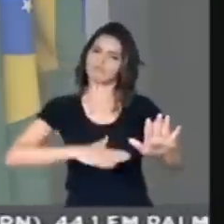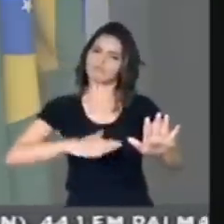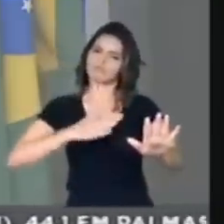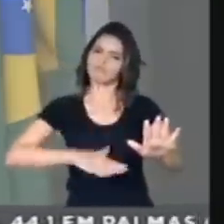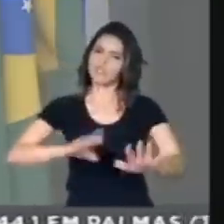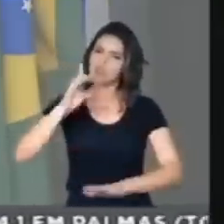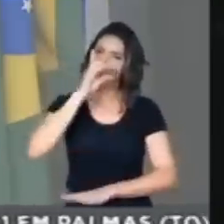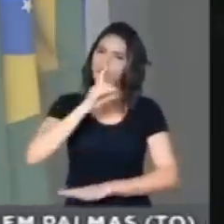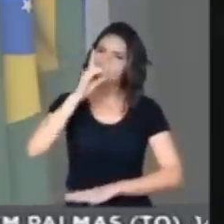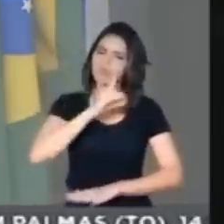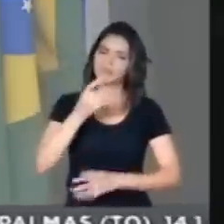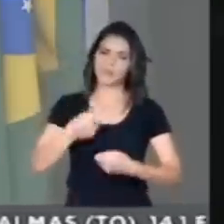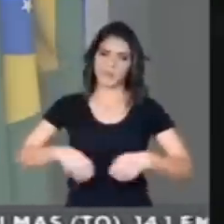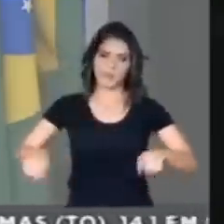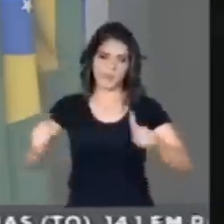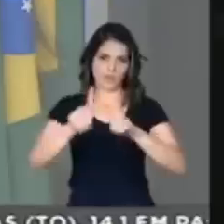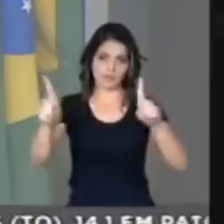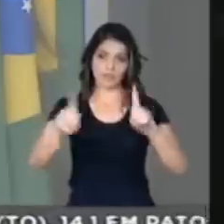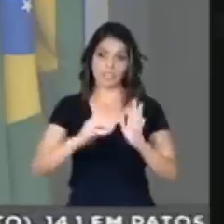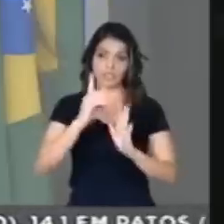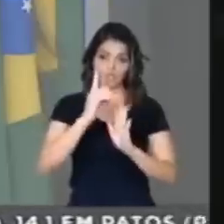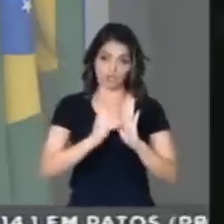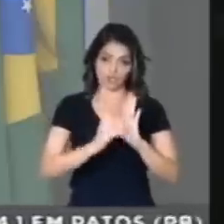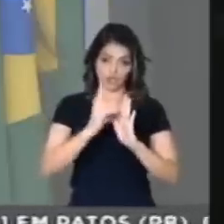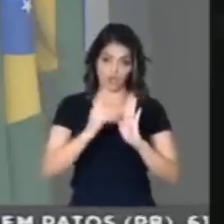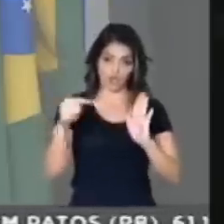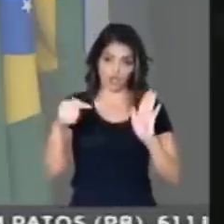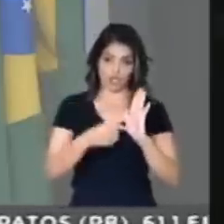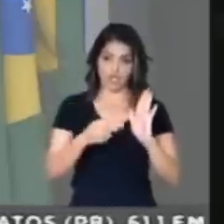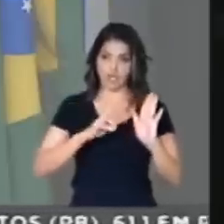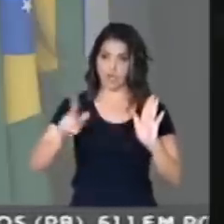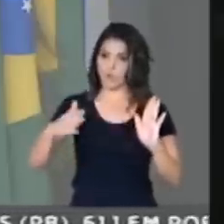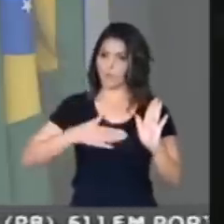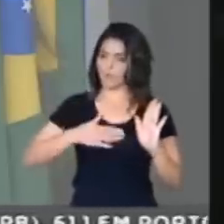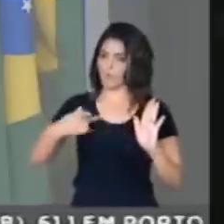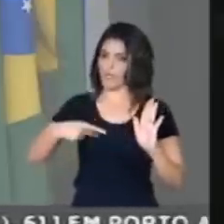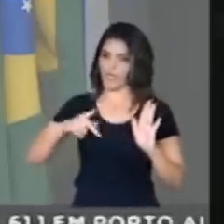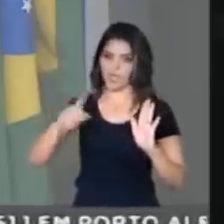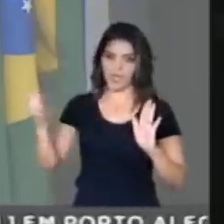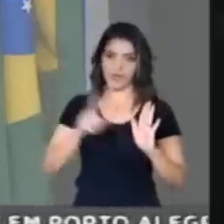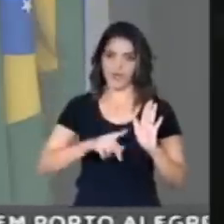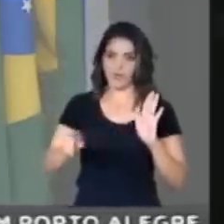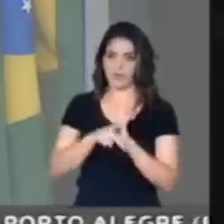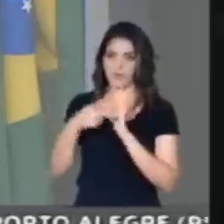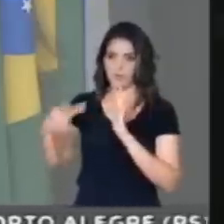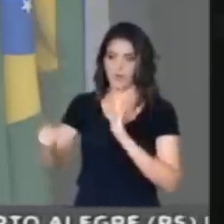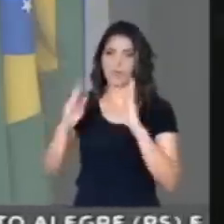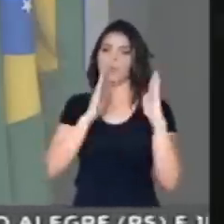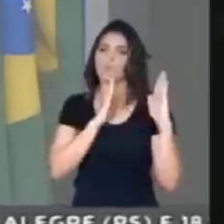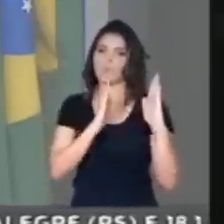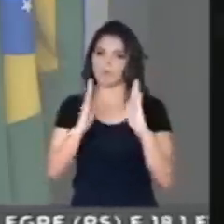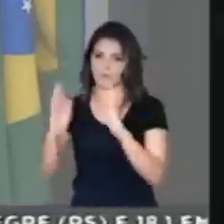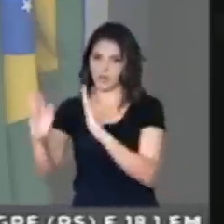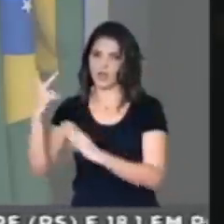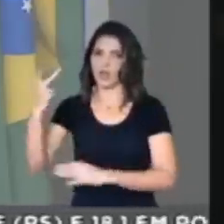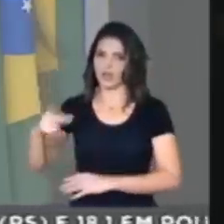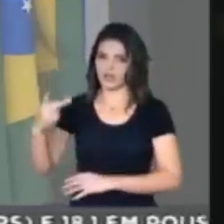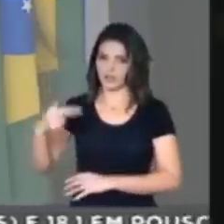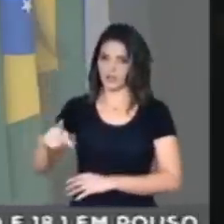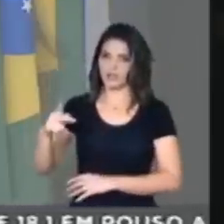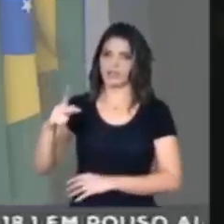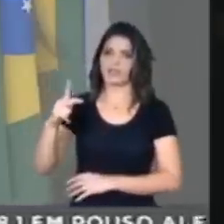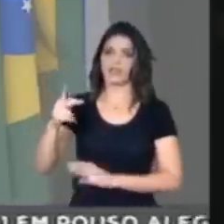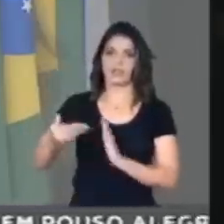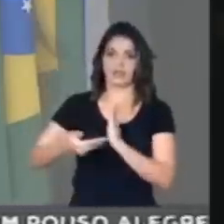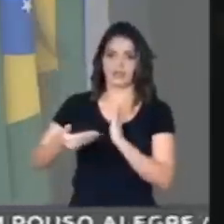aos domingos. Esse dicionário aqui não é meu, esse dicionário é daqui da biblioteca da casa, está à sua